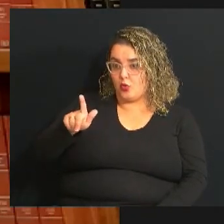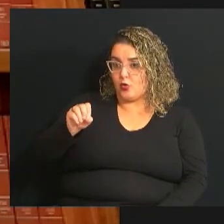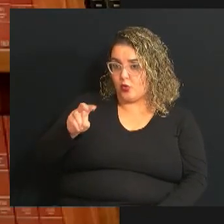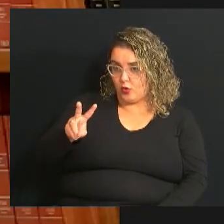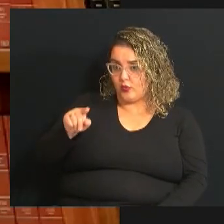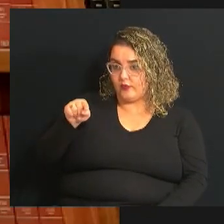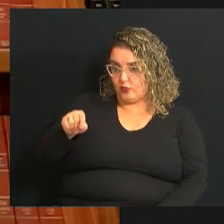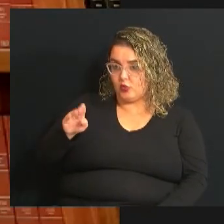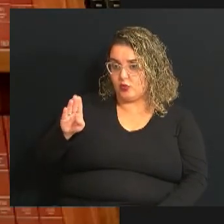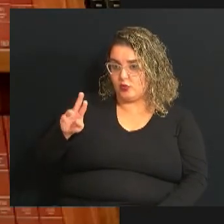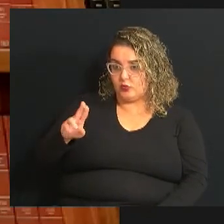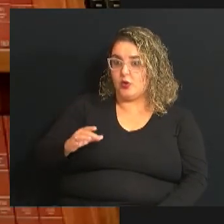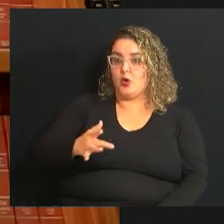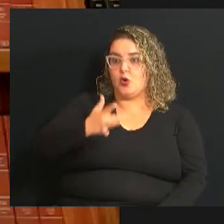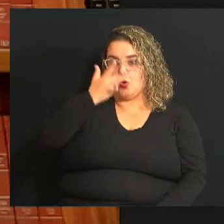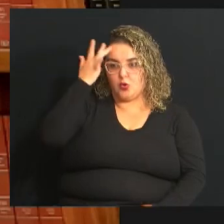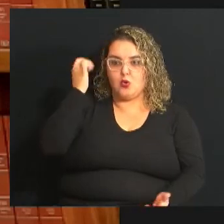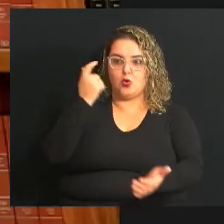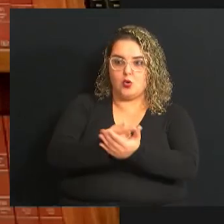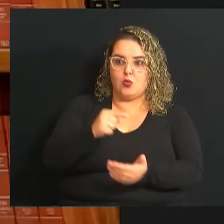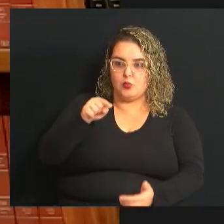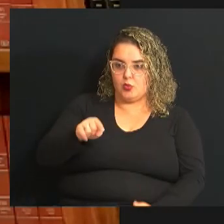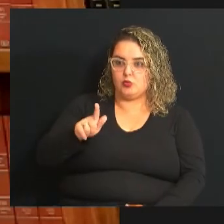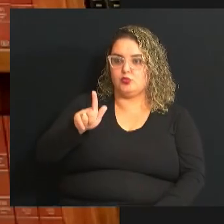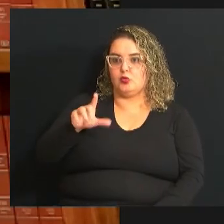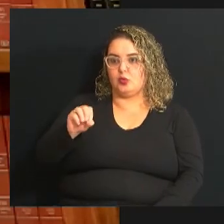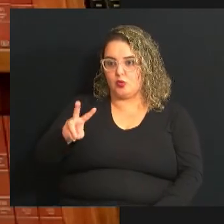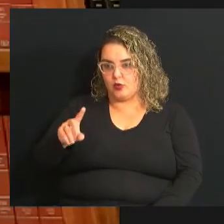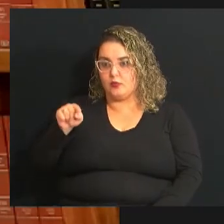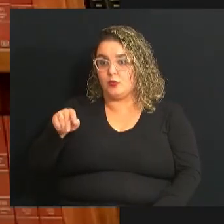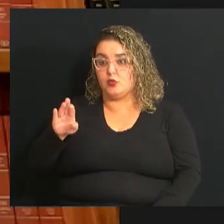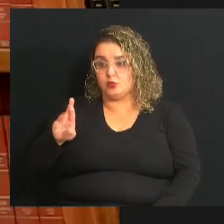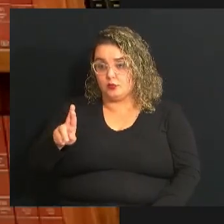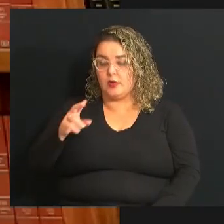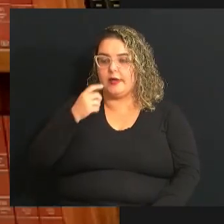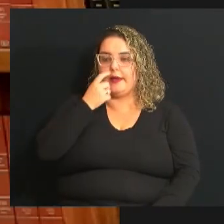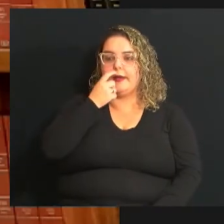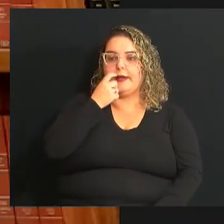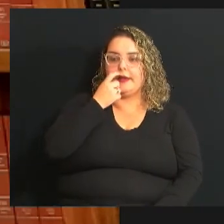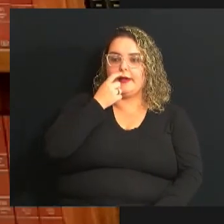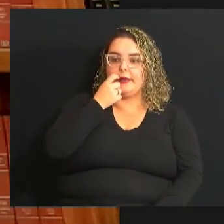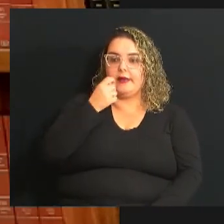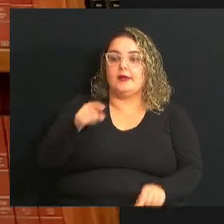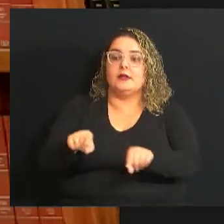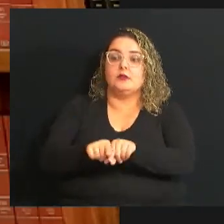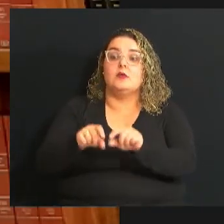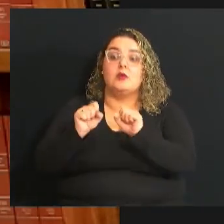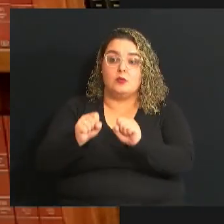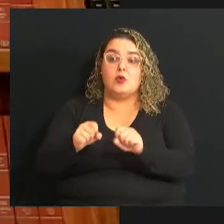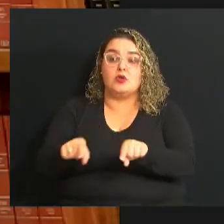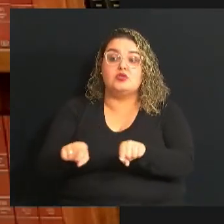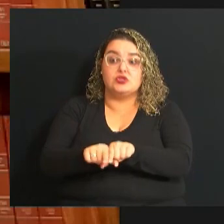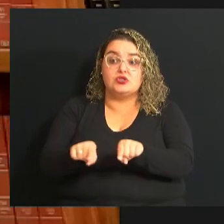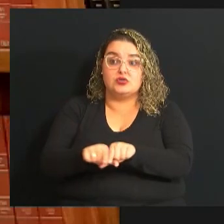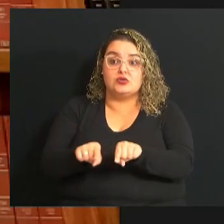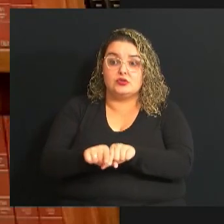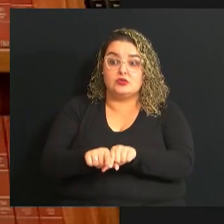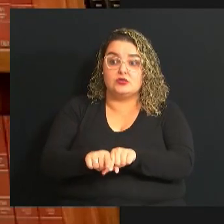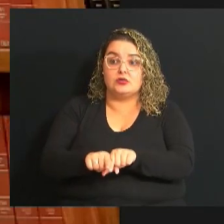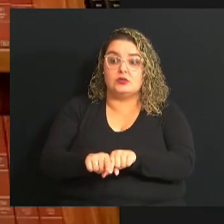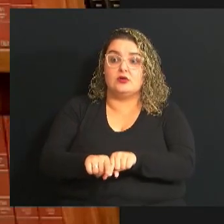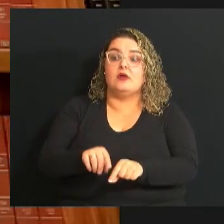essa série de reportagens especiais aí sobre histórias de ruas negras. Aí tem mais um episódio amanhã no Jornal